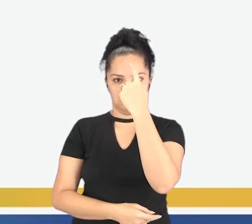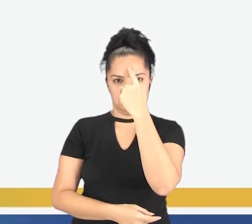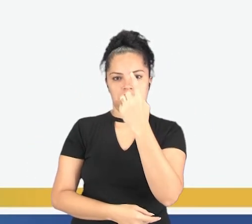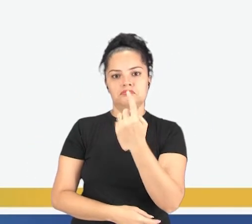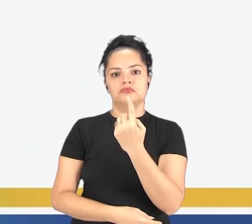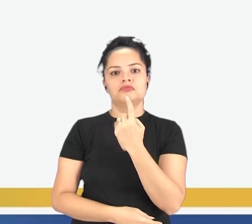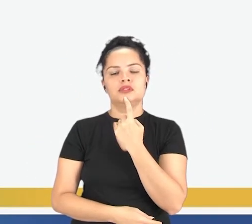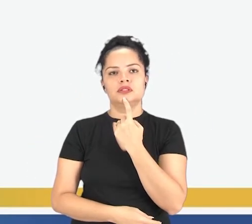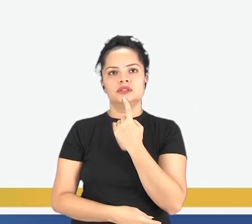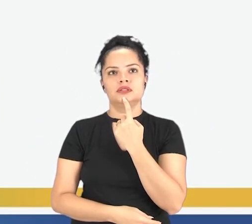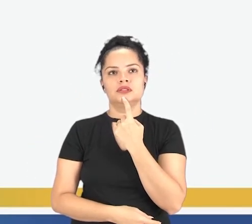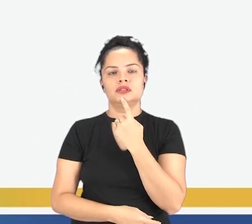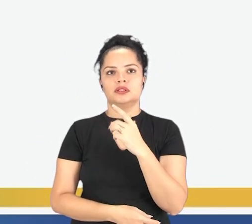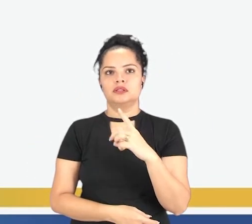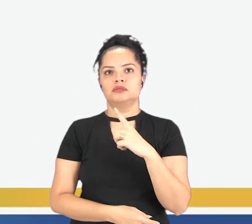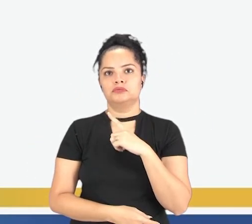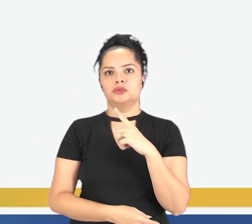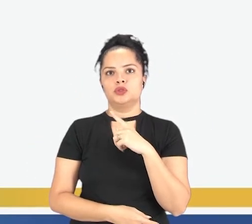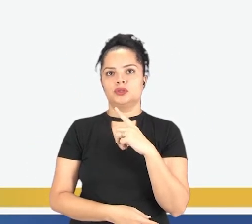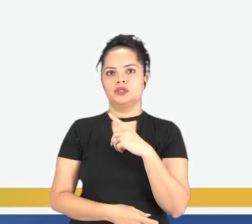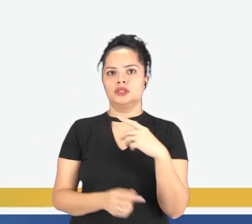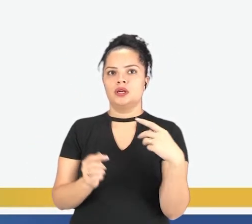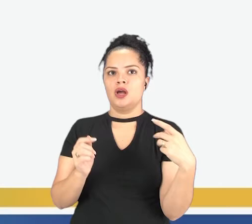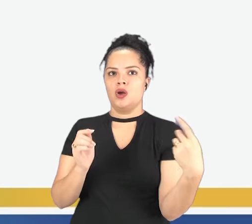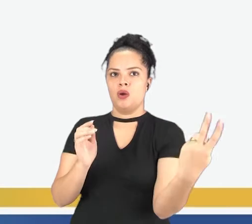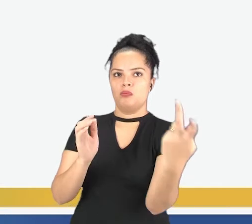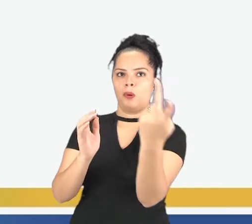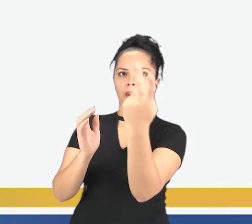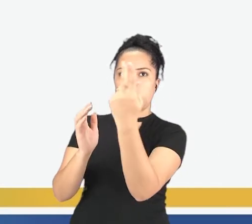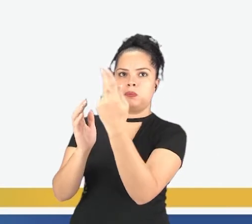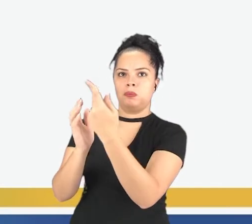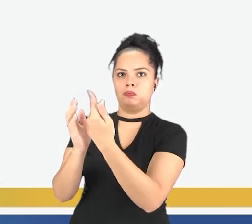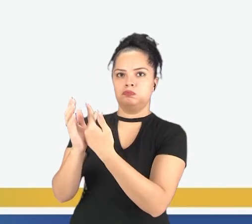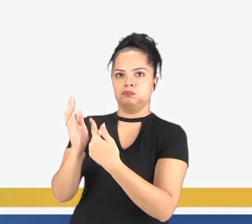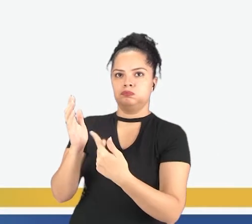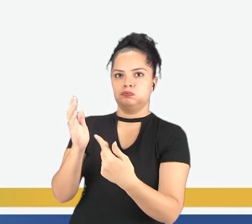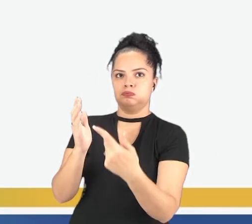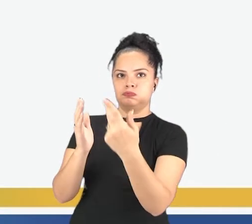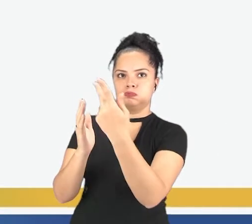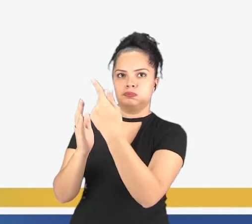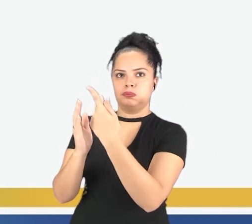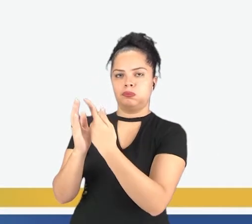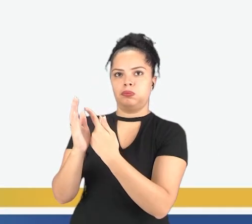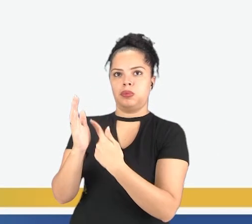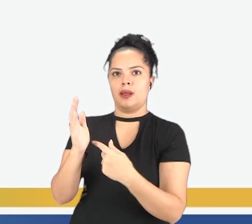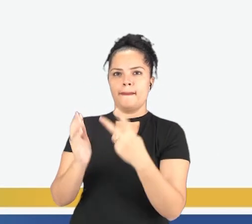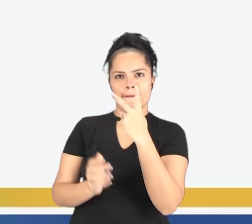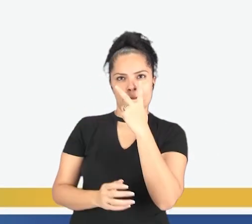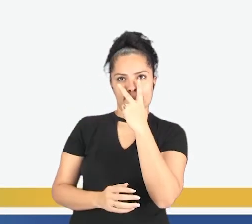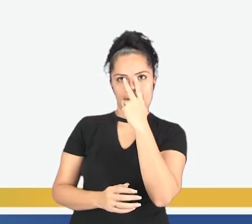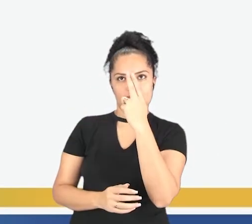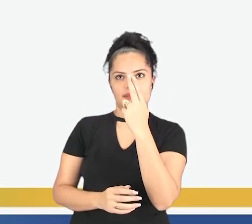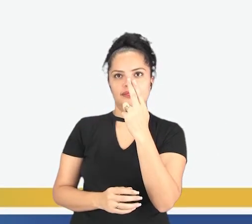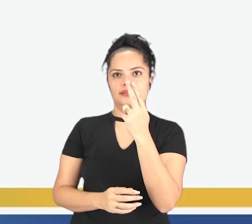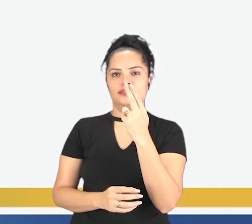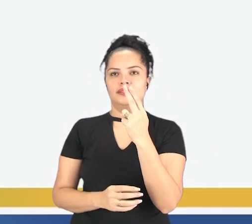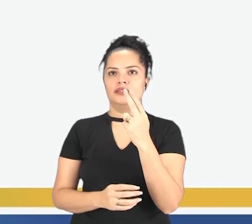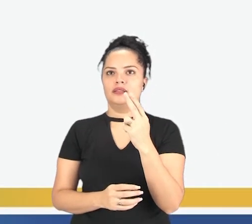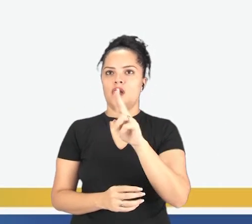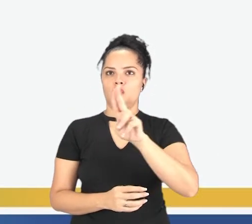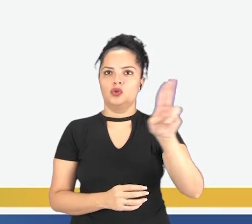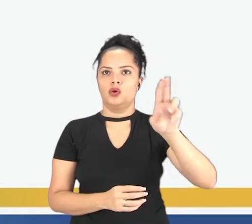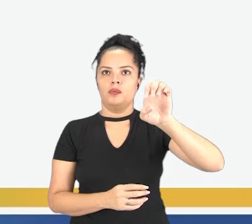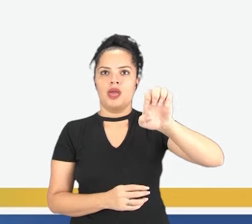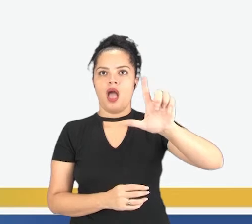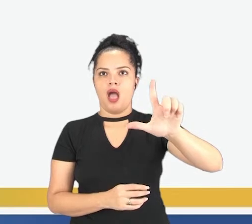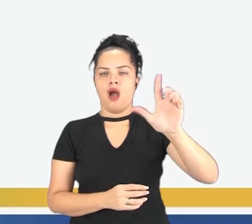Uma escultura entalhada de Pacal, né? Que é Kinish Janab Pacal.